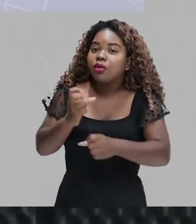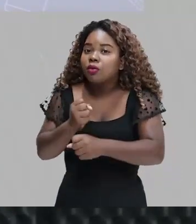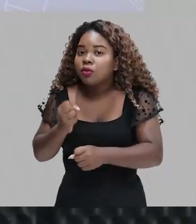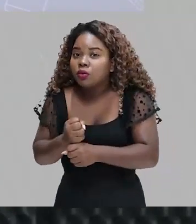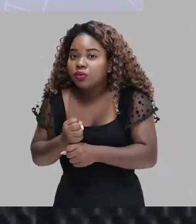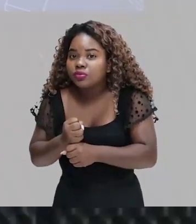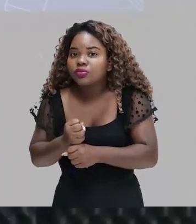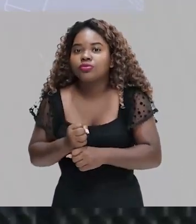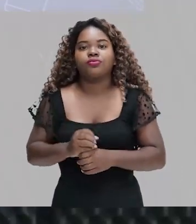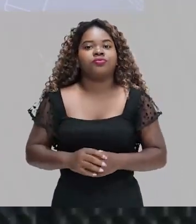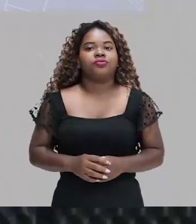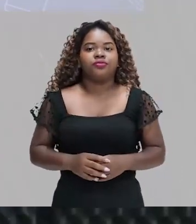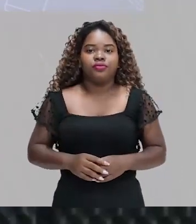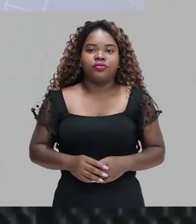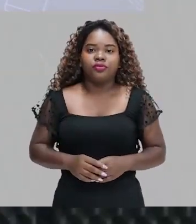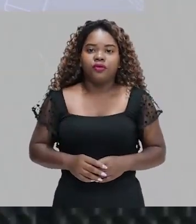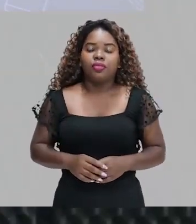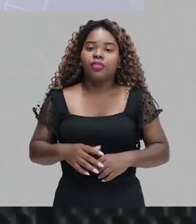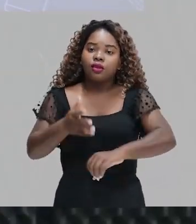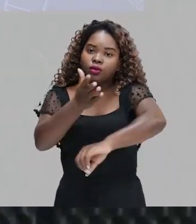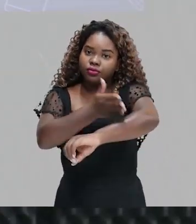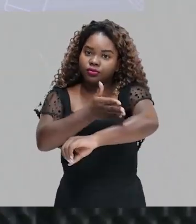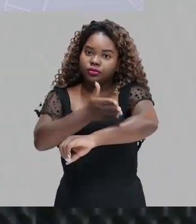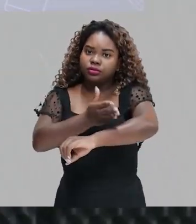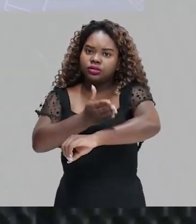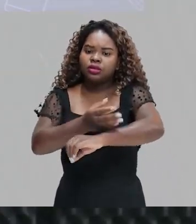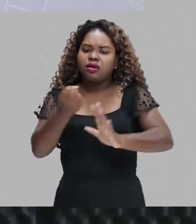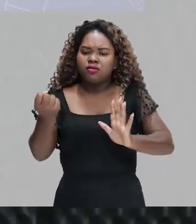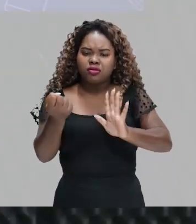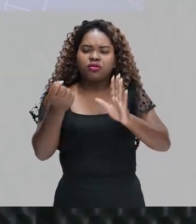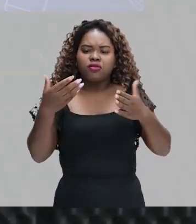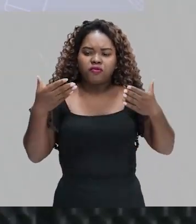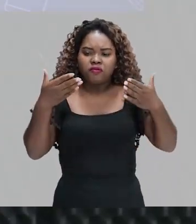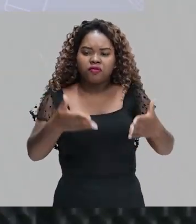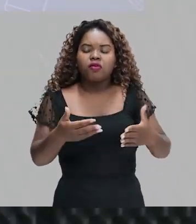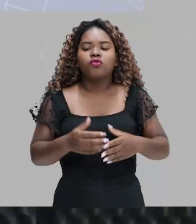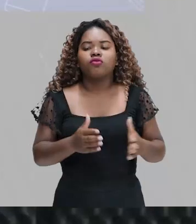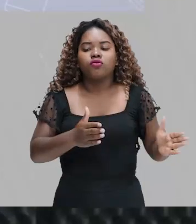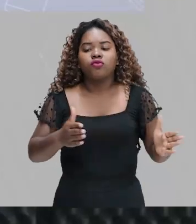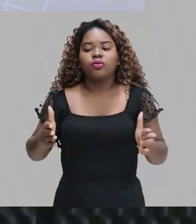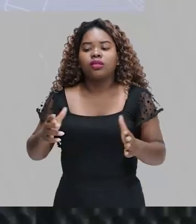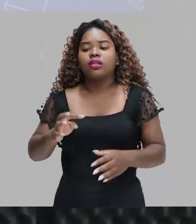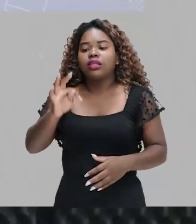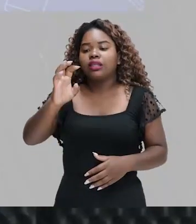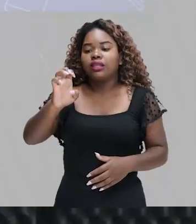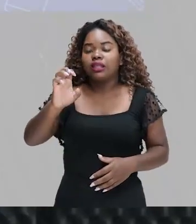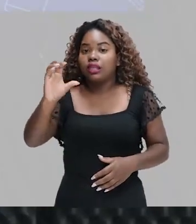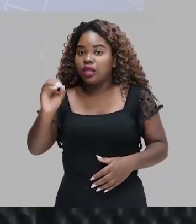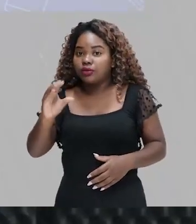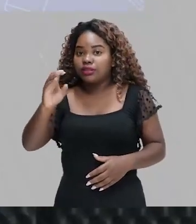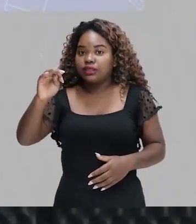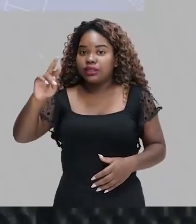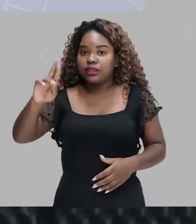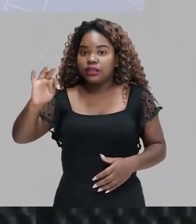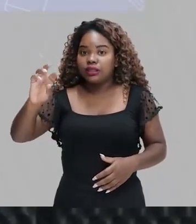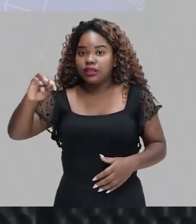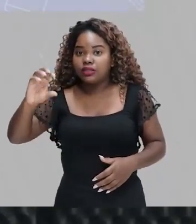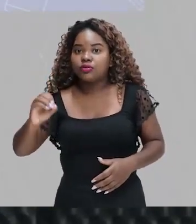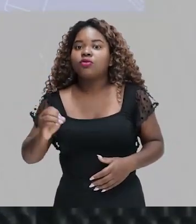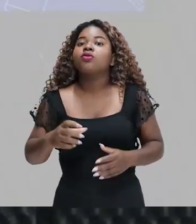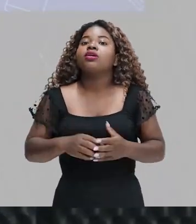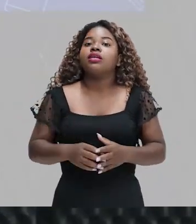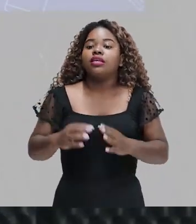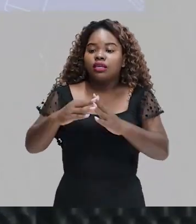Média, não é bem assim. Então a Idade Média, ela marca um período de teocentrismo, onde a igreja manda em tudo, a igreja diz